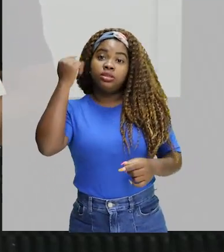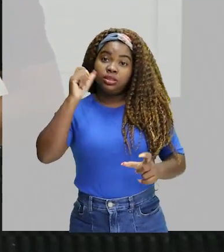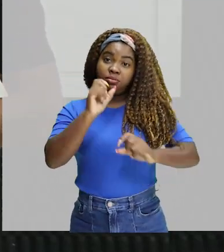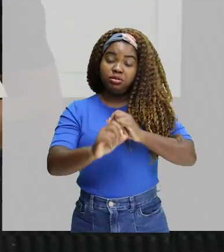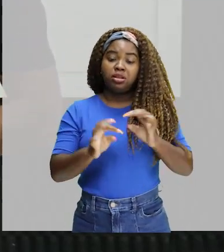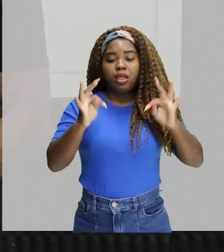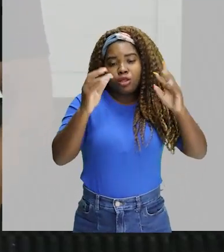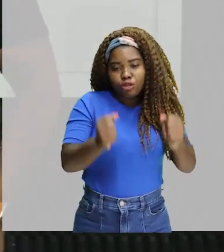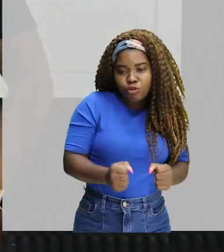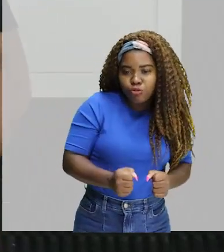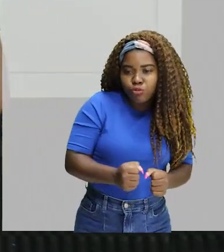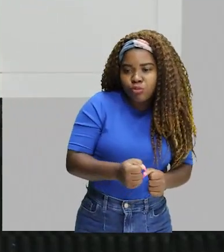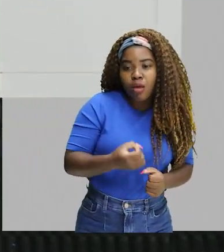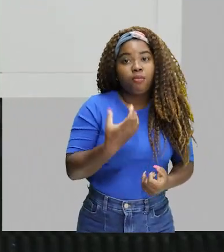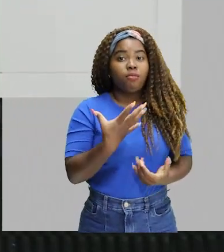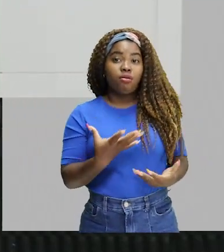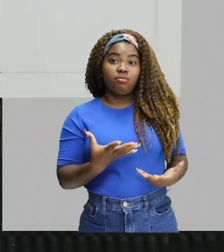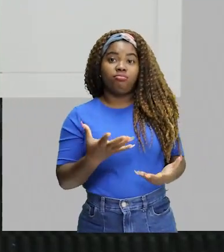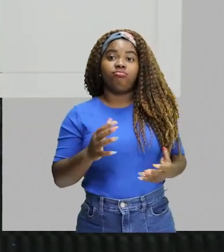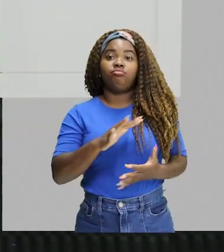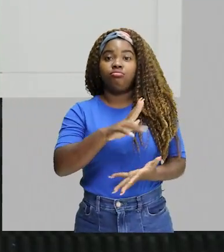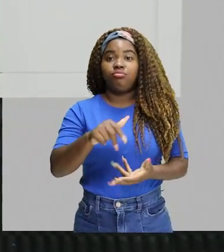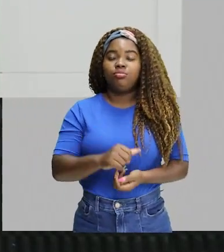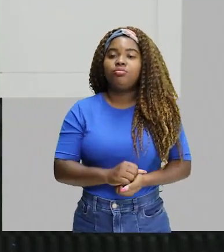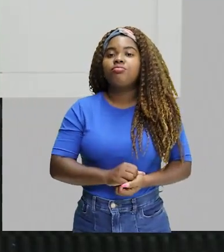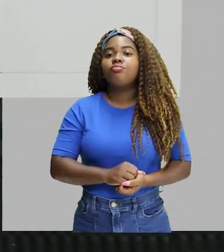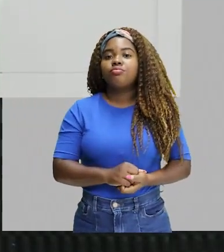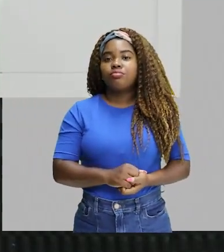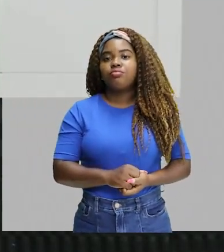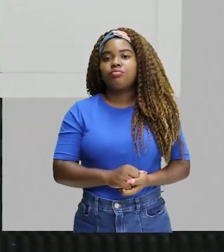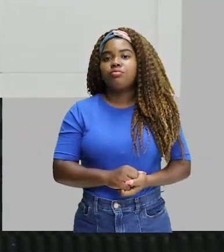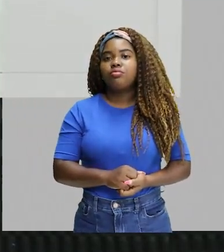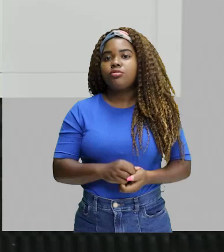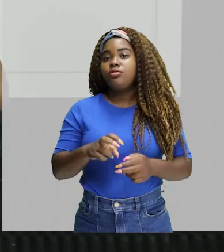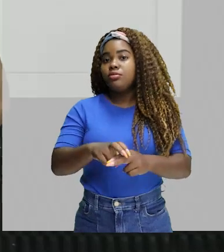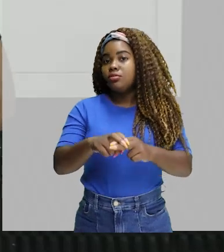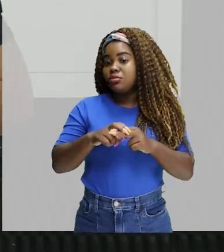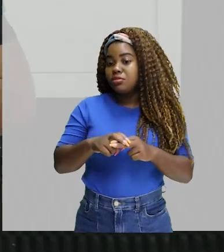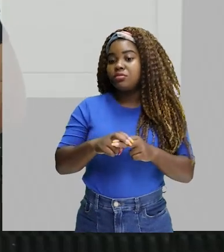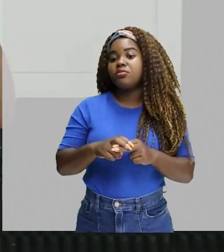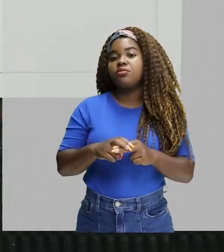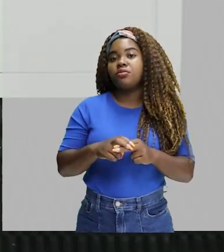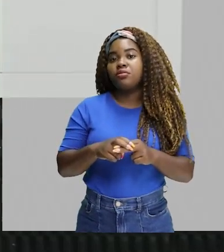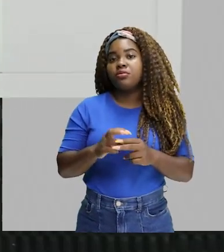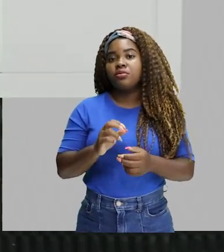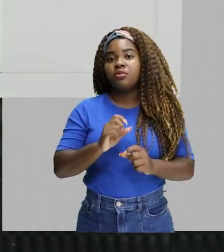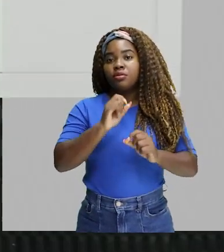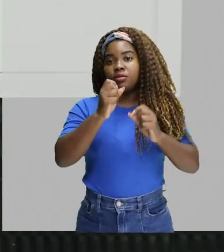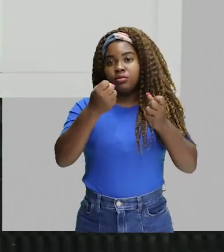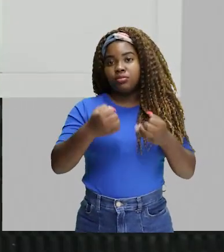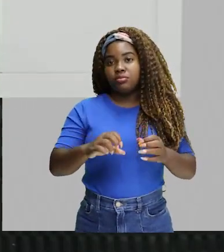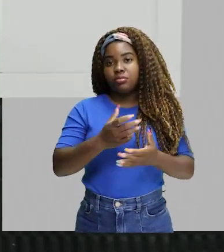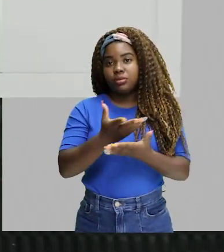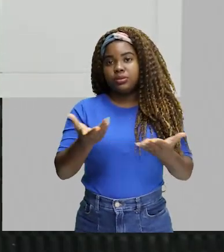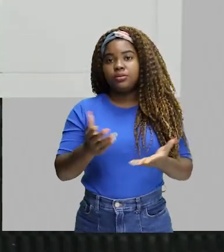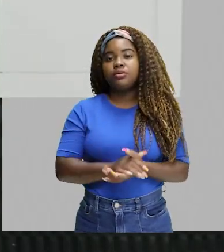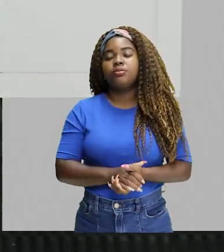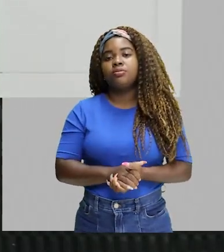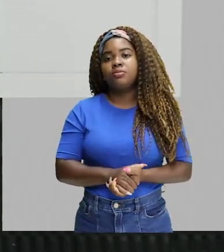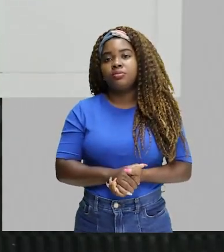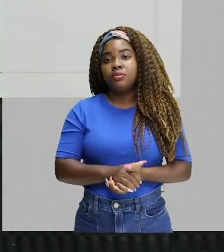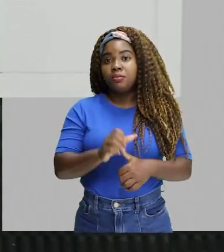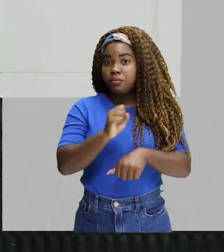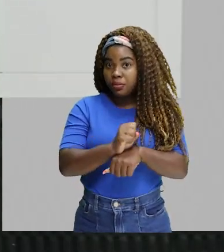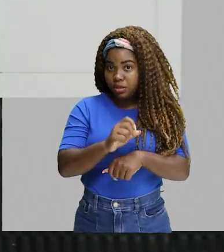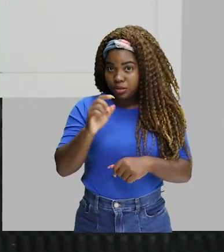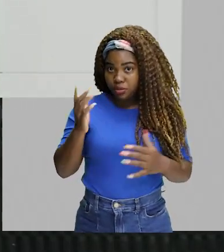no mundo. Veja só, por falar nisto, nesta parte, tá? Freando aqui um